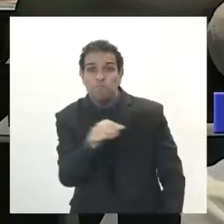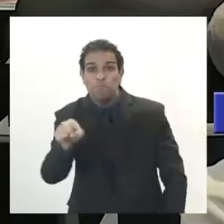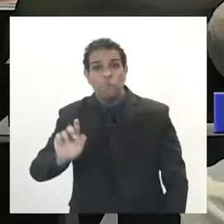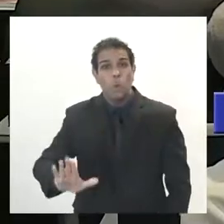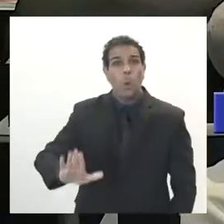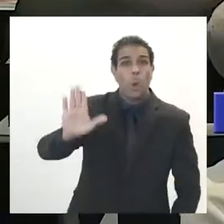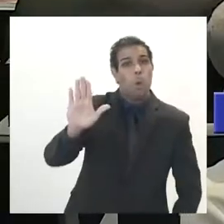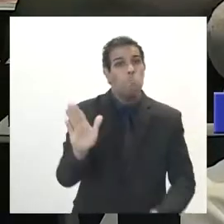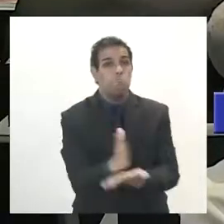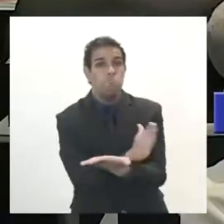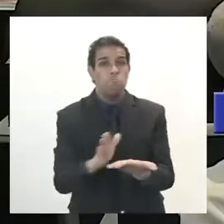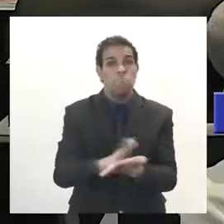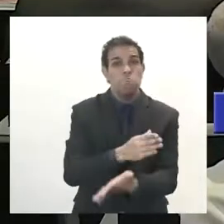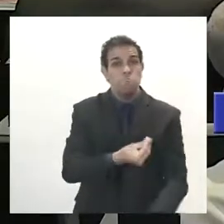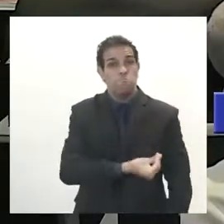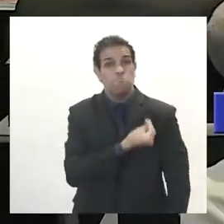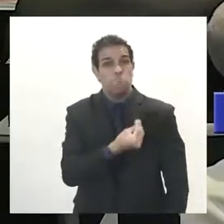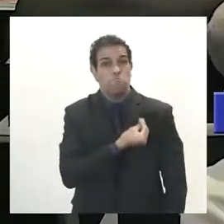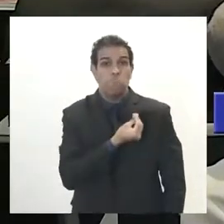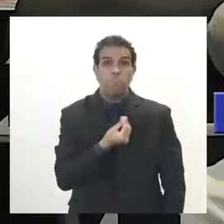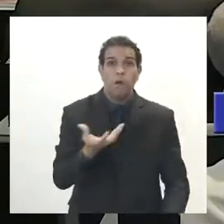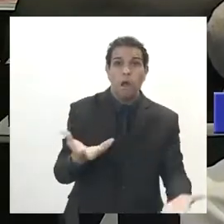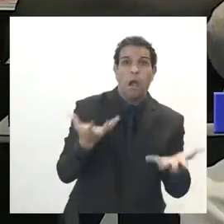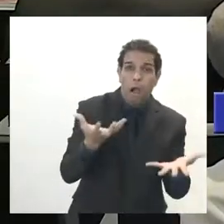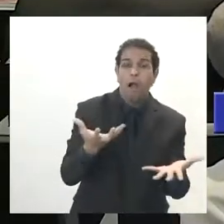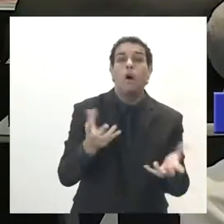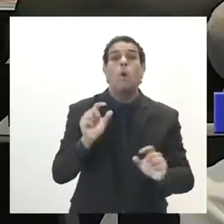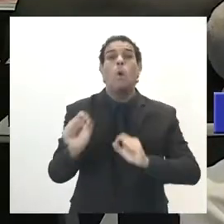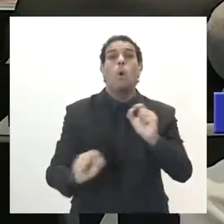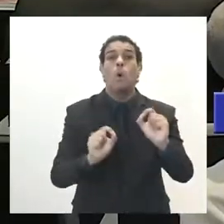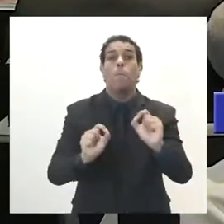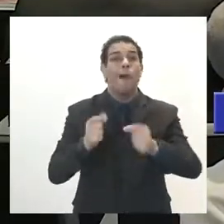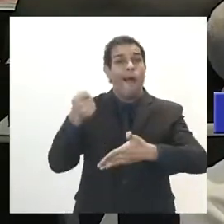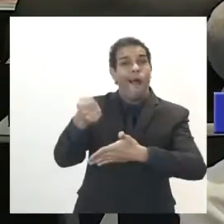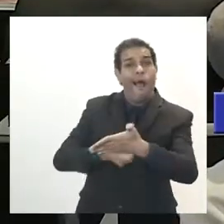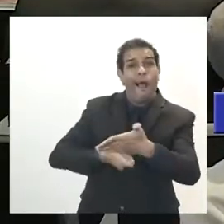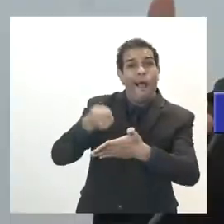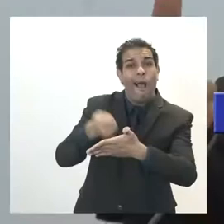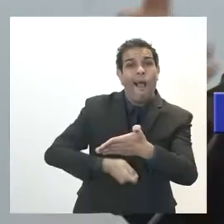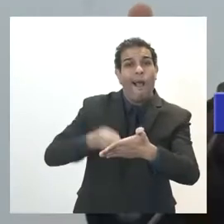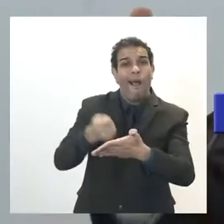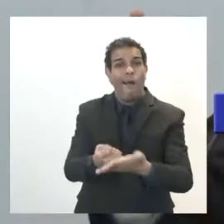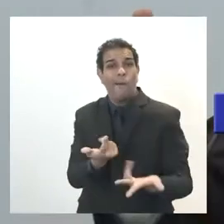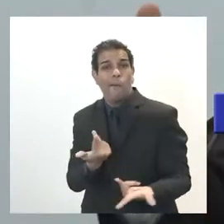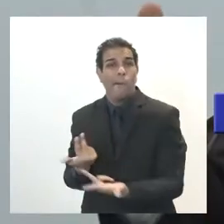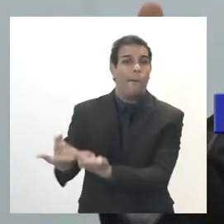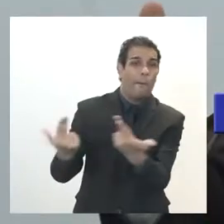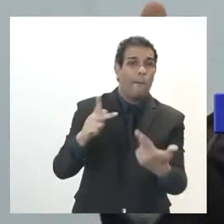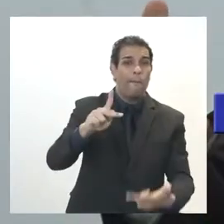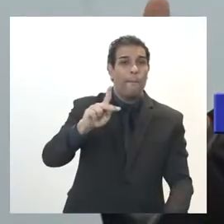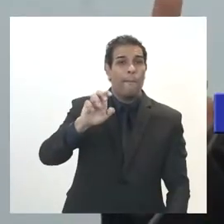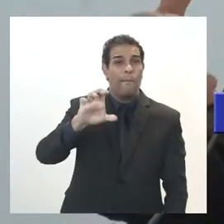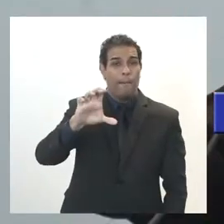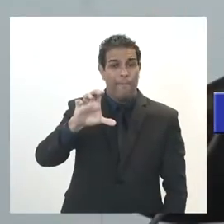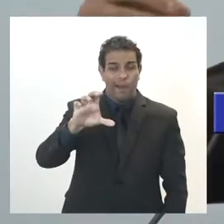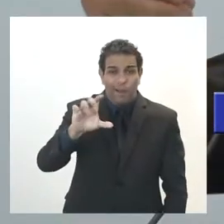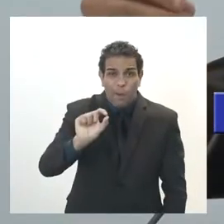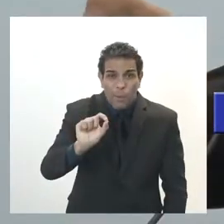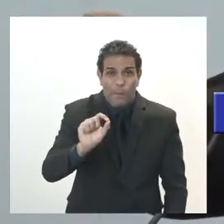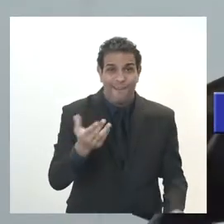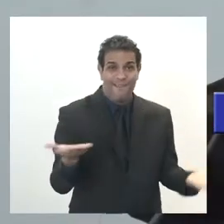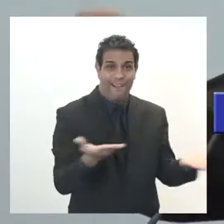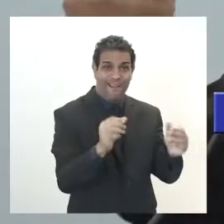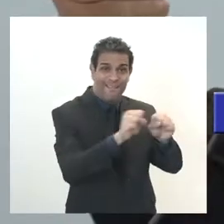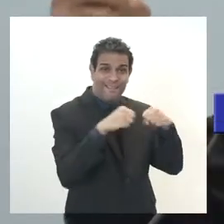tem um outro presente que está numa posição de defesa da PEC porque o